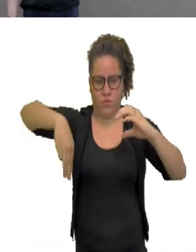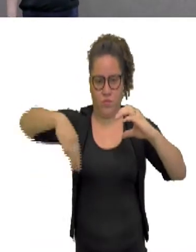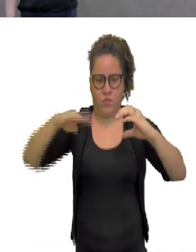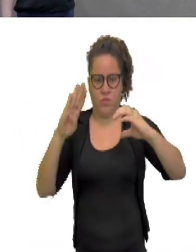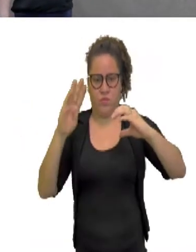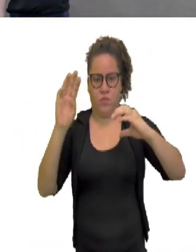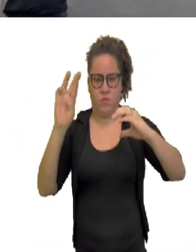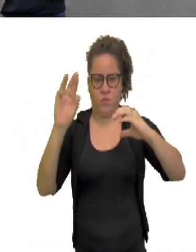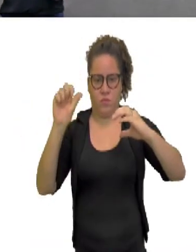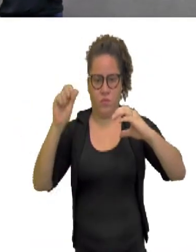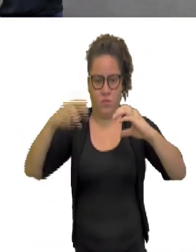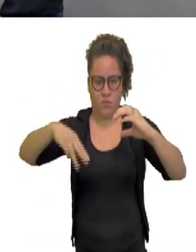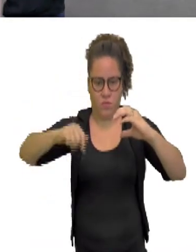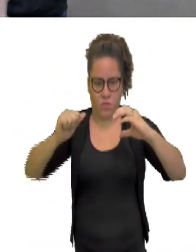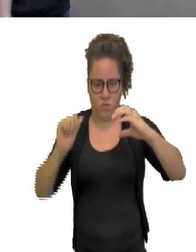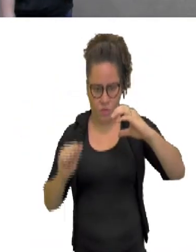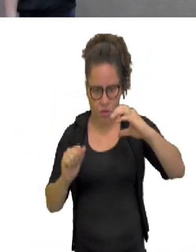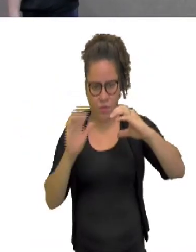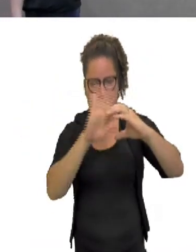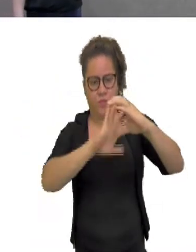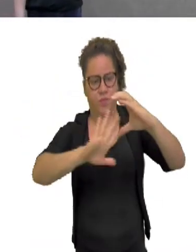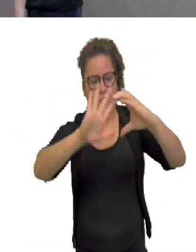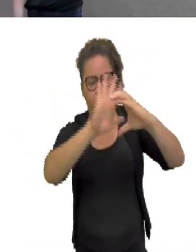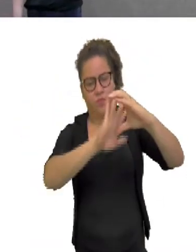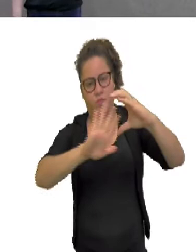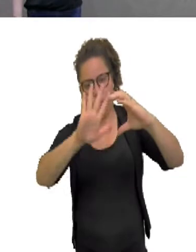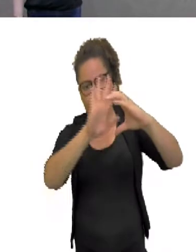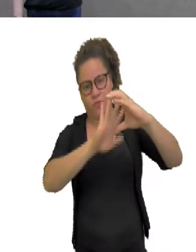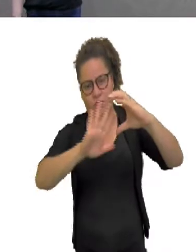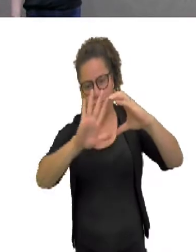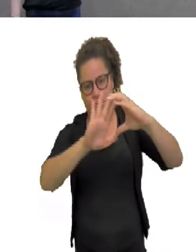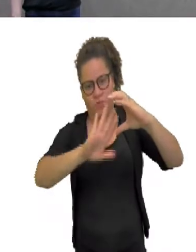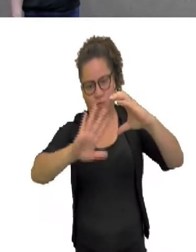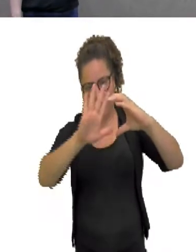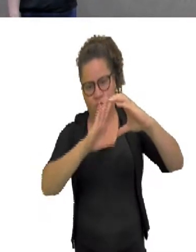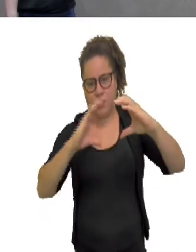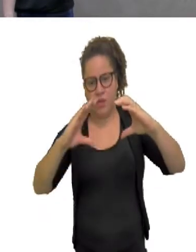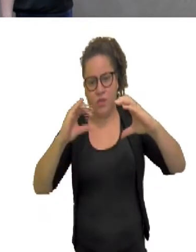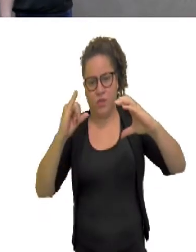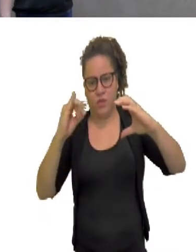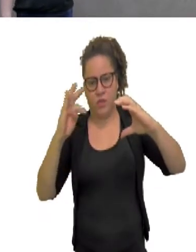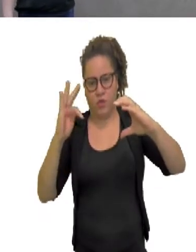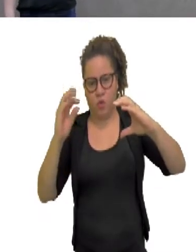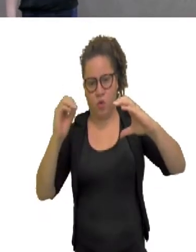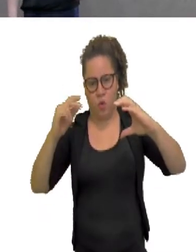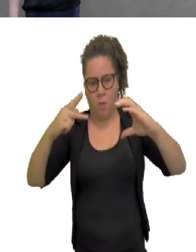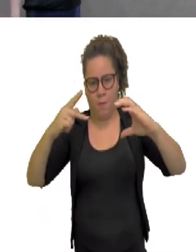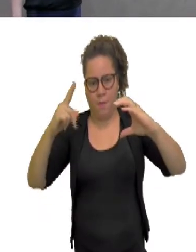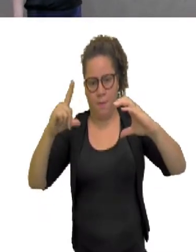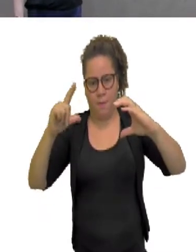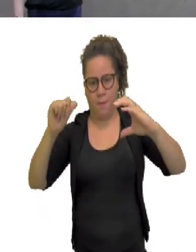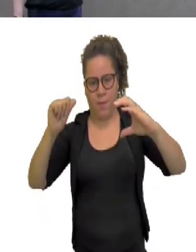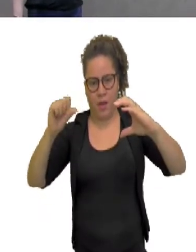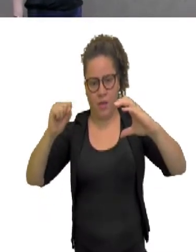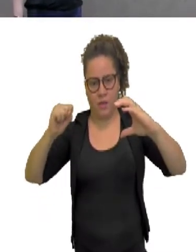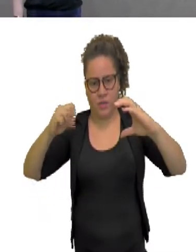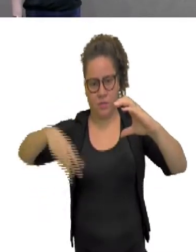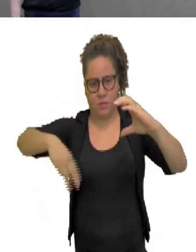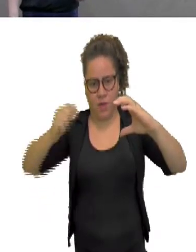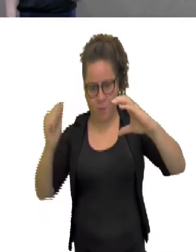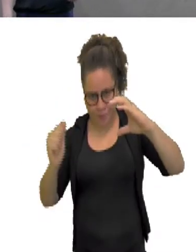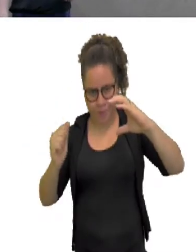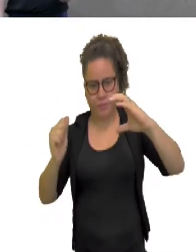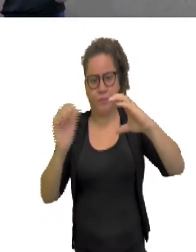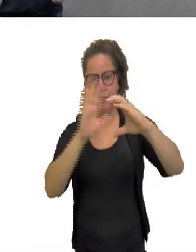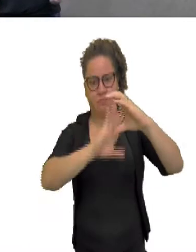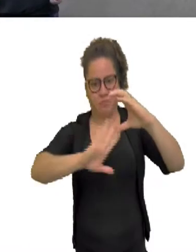É formada pelo citoplasma, que é responsável pela nutrição da célula. E